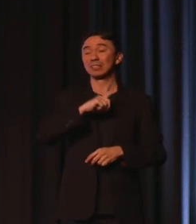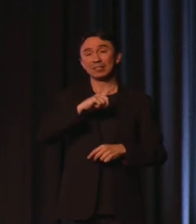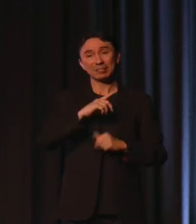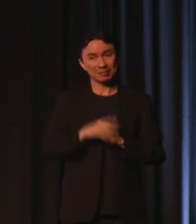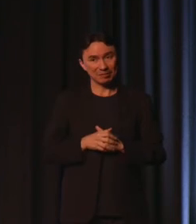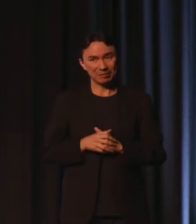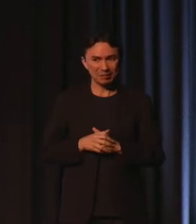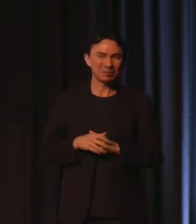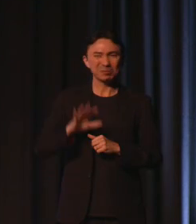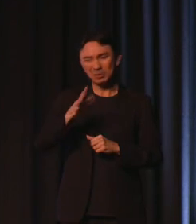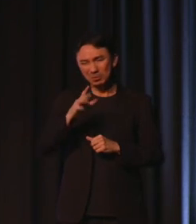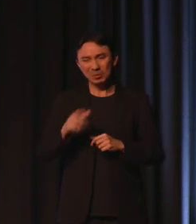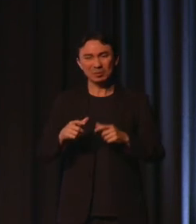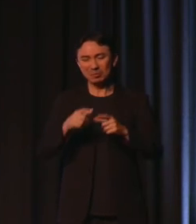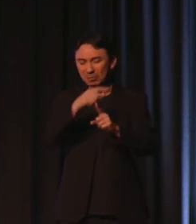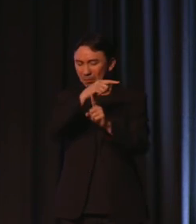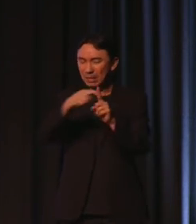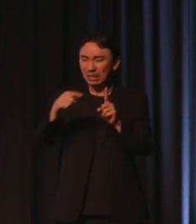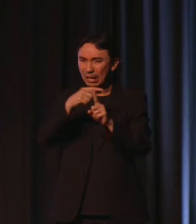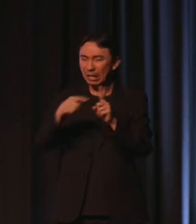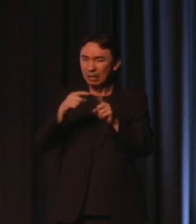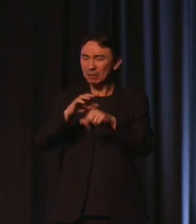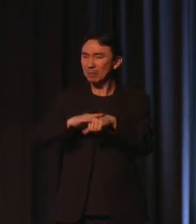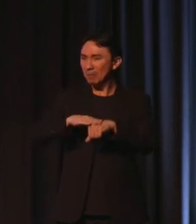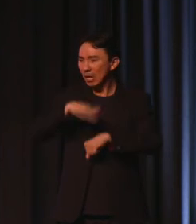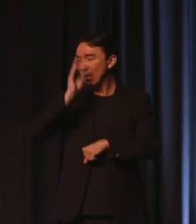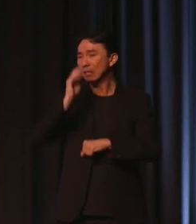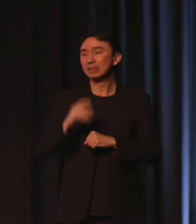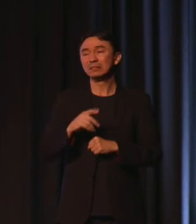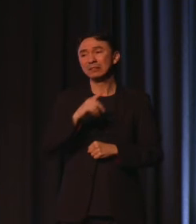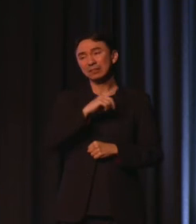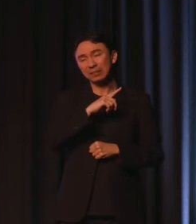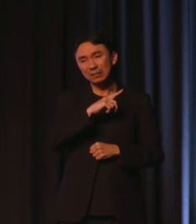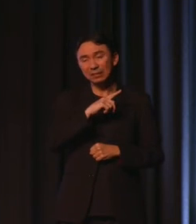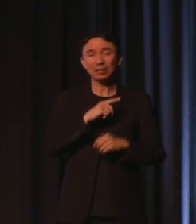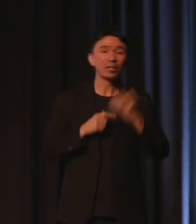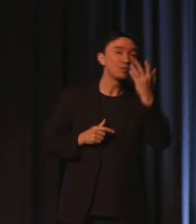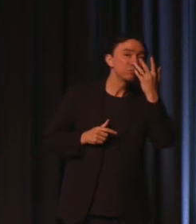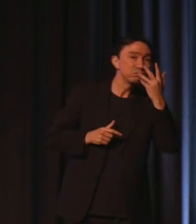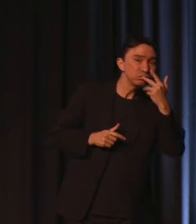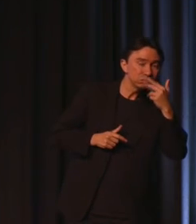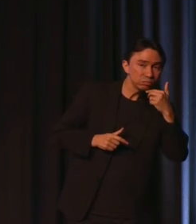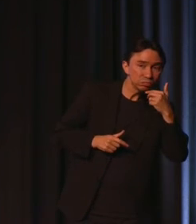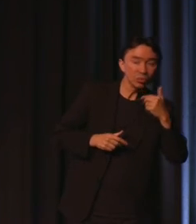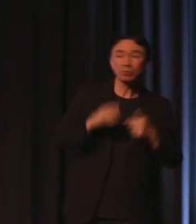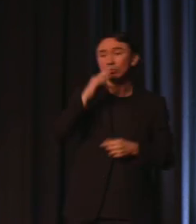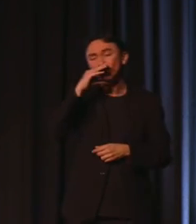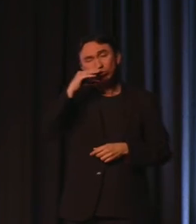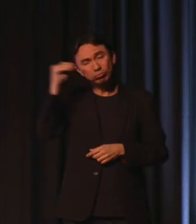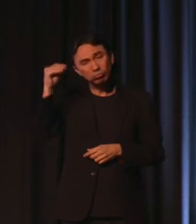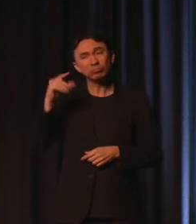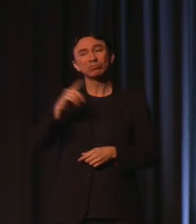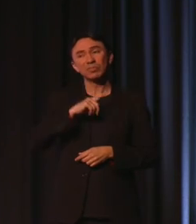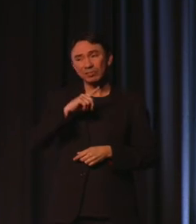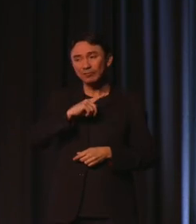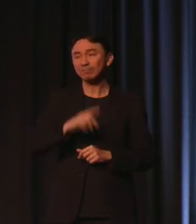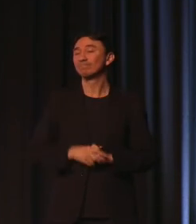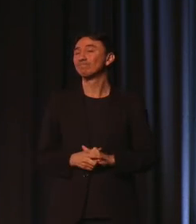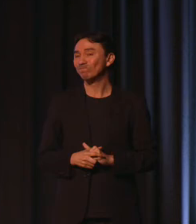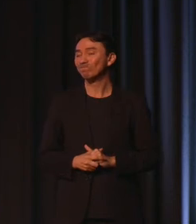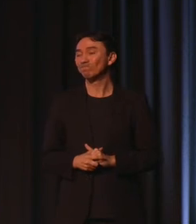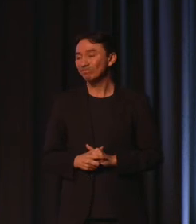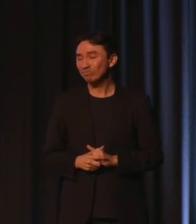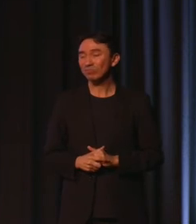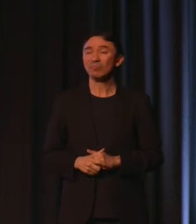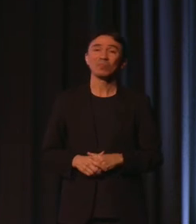pouco mais da metade, seja de adulto ou seja infantil, esse número ele aparece ali, e muito nessa questão ou